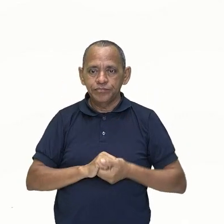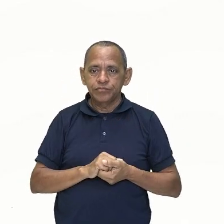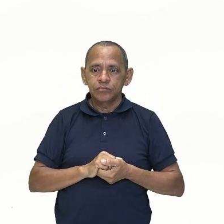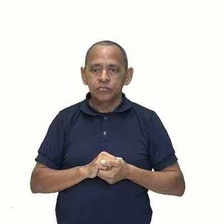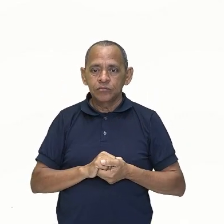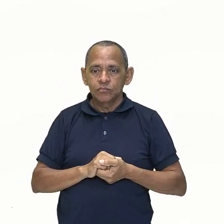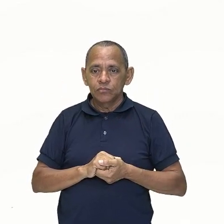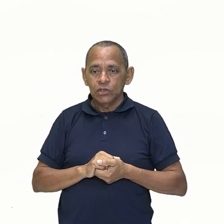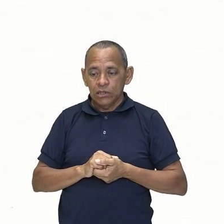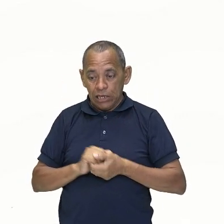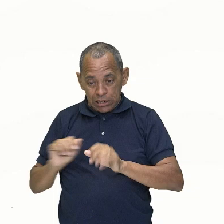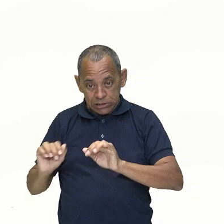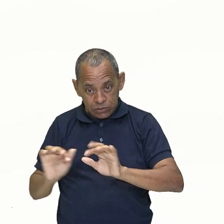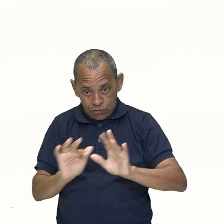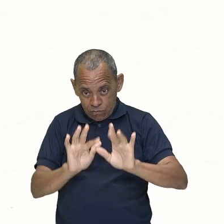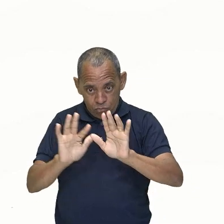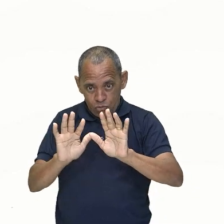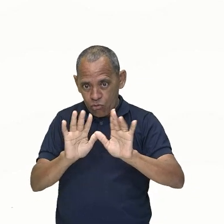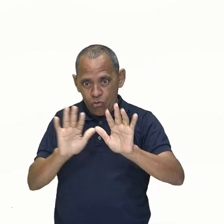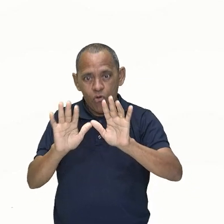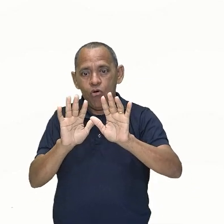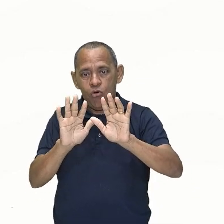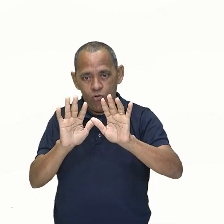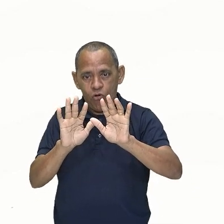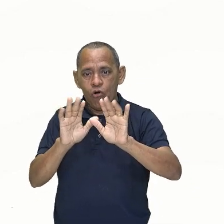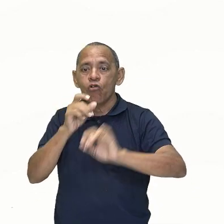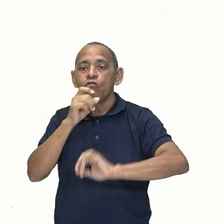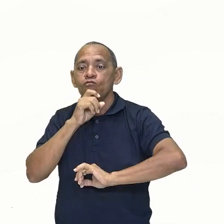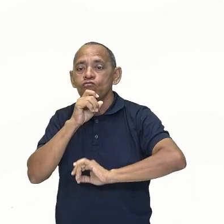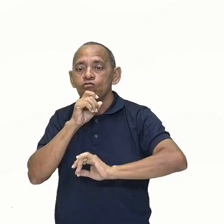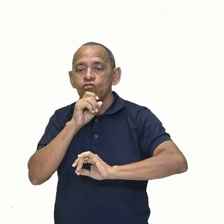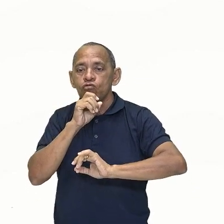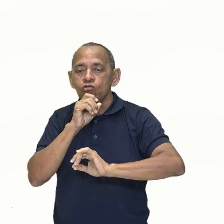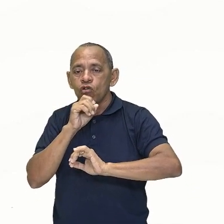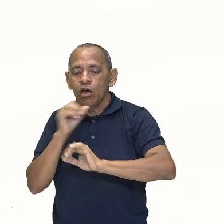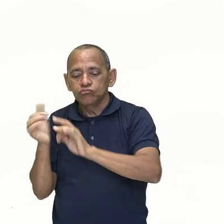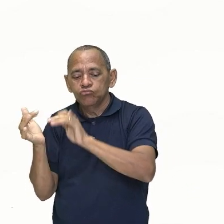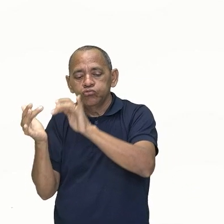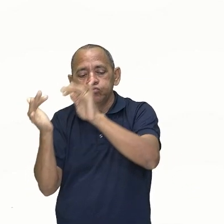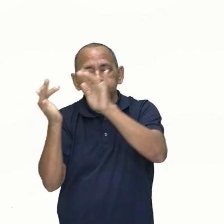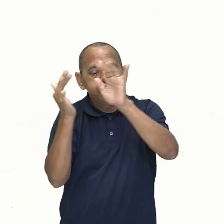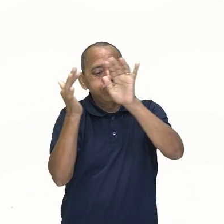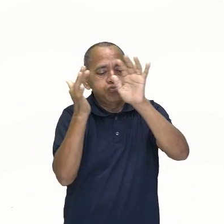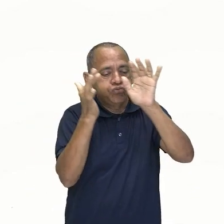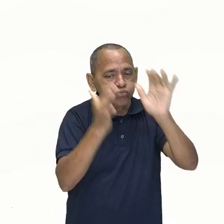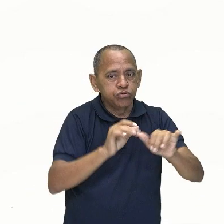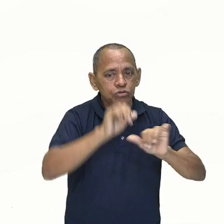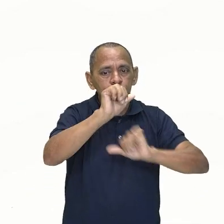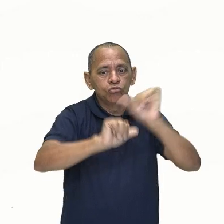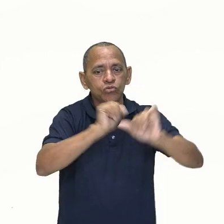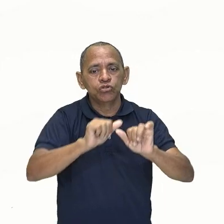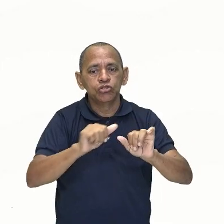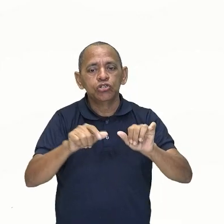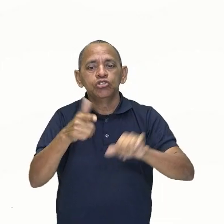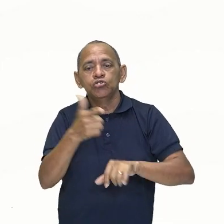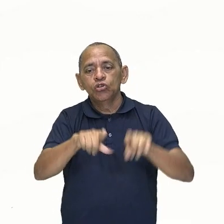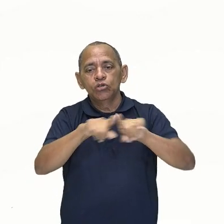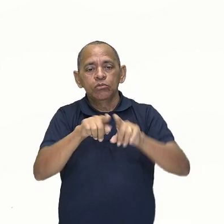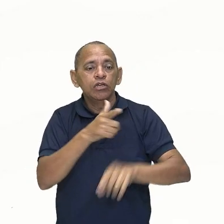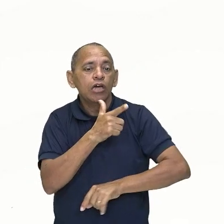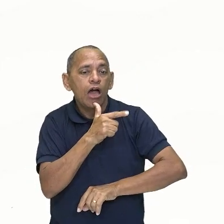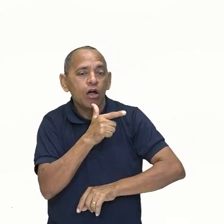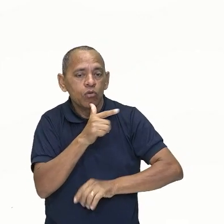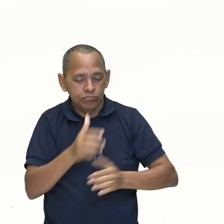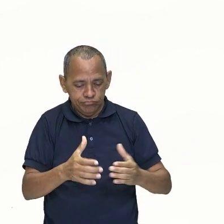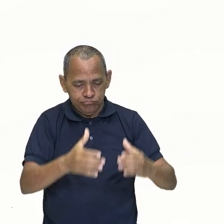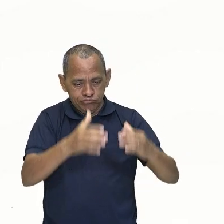Depois o vapor é resfriado na torre de resfriamento e volta a ser água de novo. A água retorna para o reator